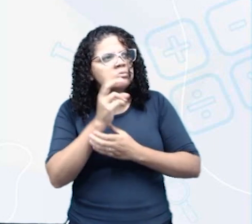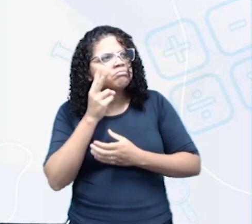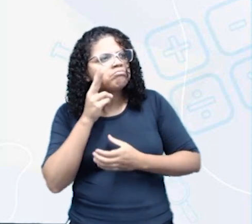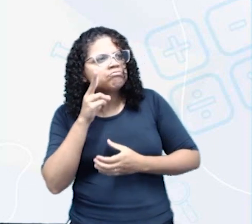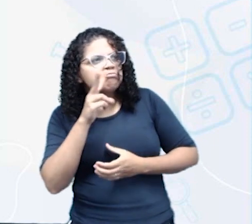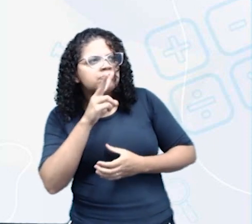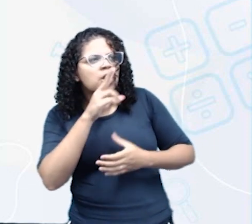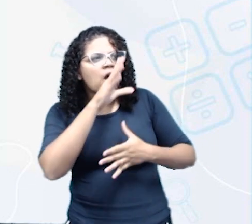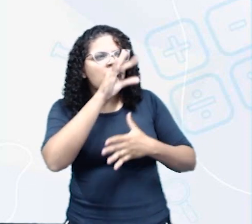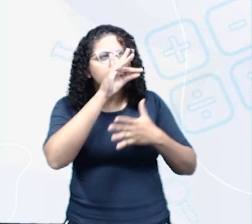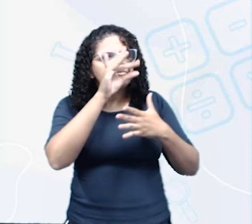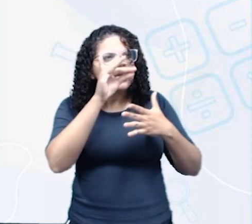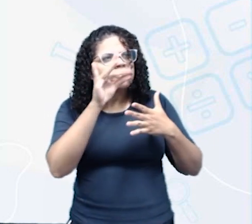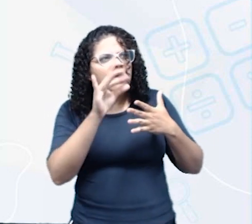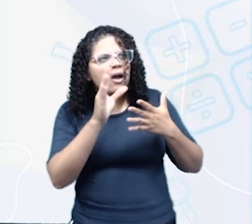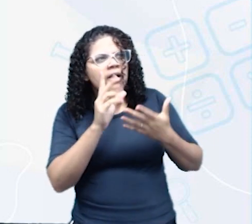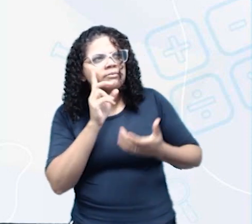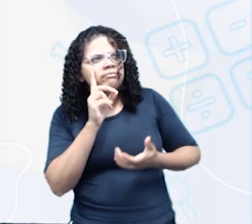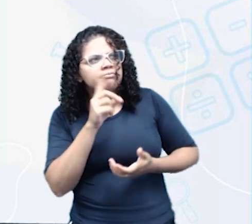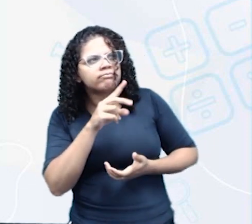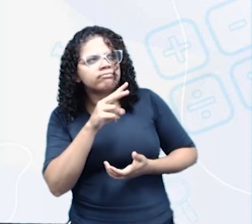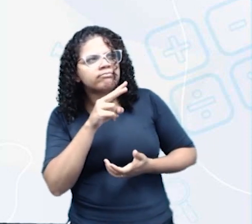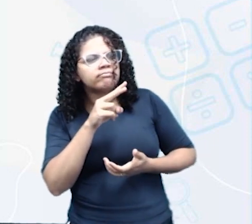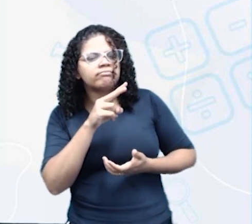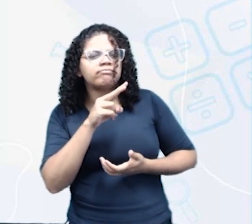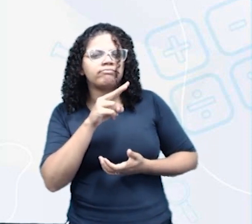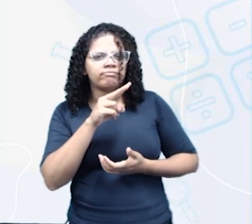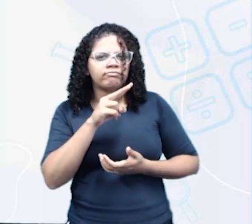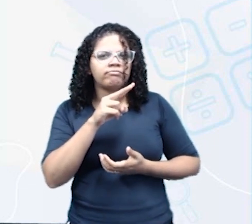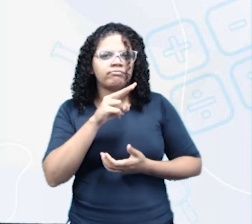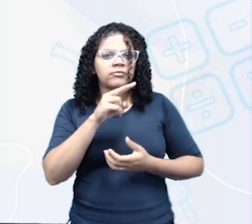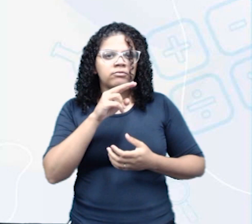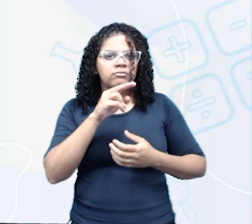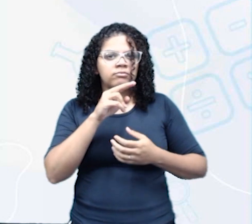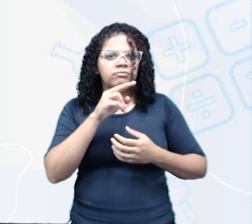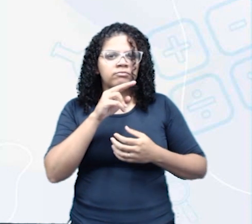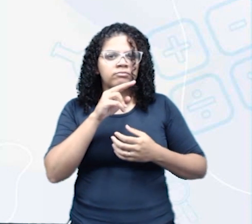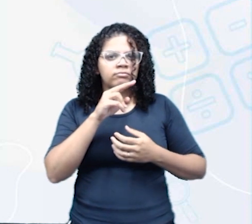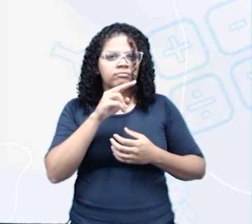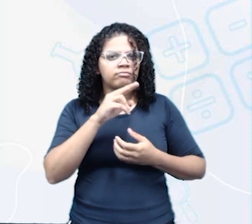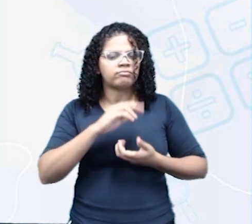um detalhe, né? Lá em cima da nuvem,